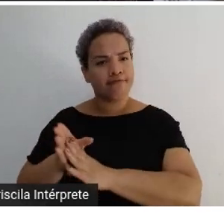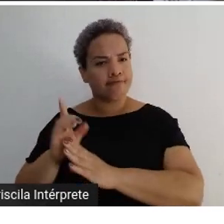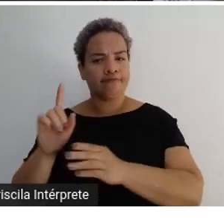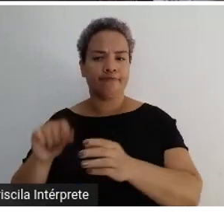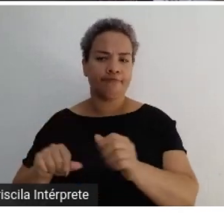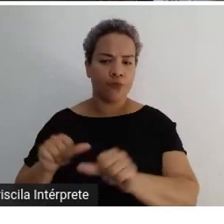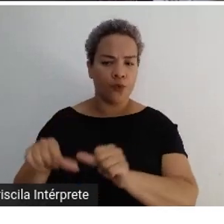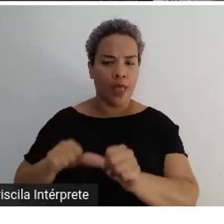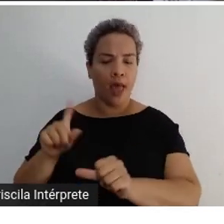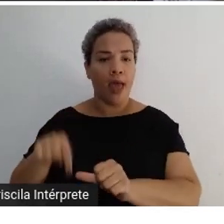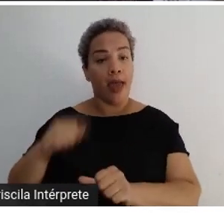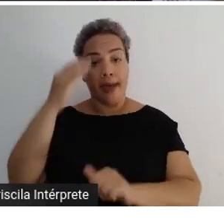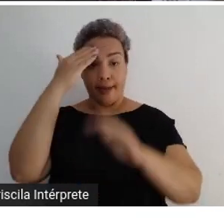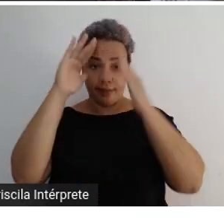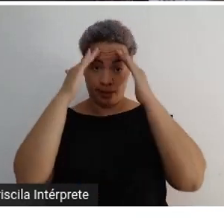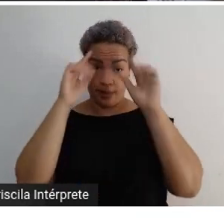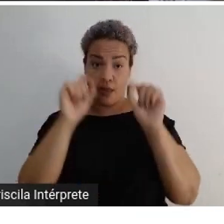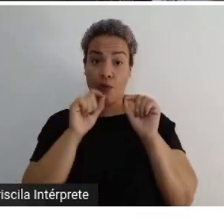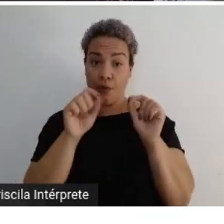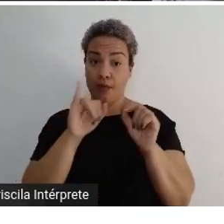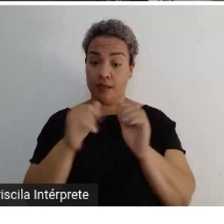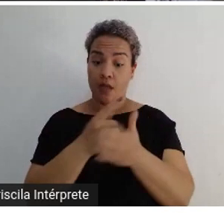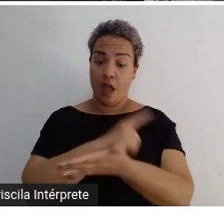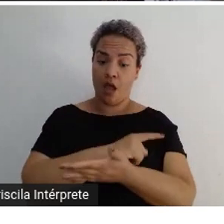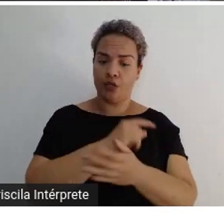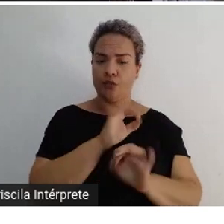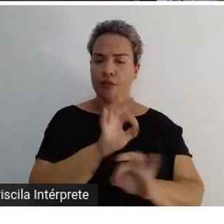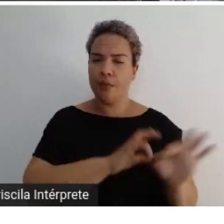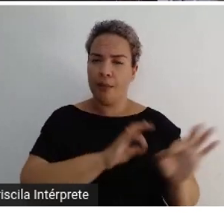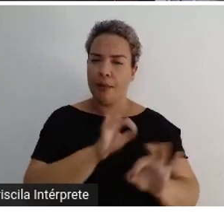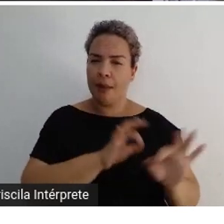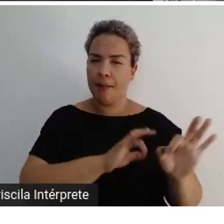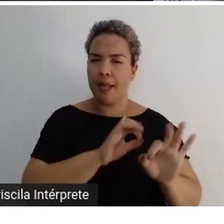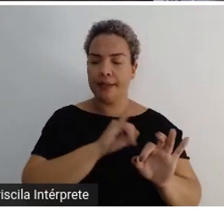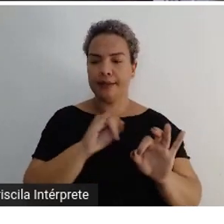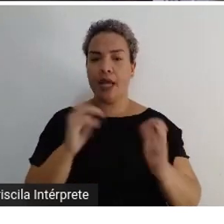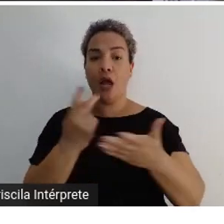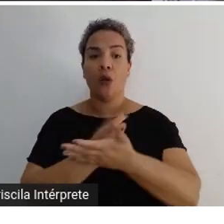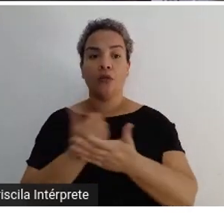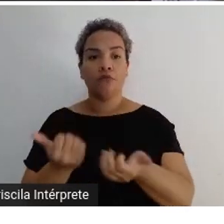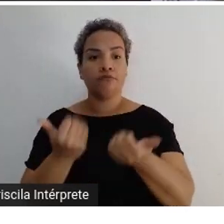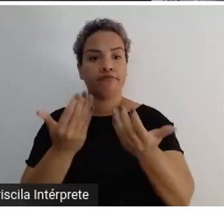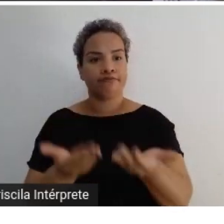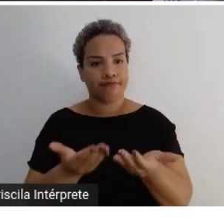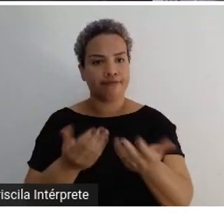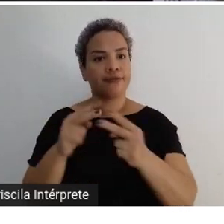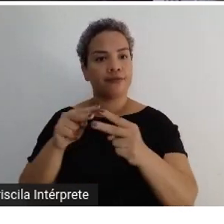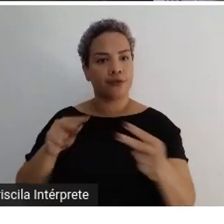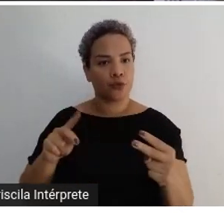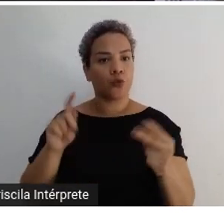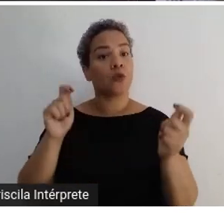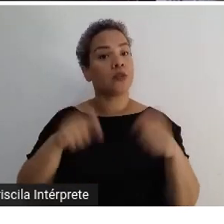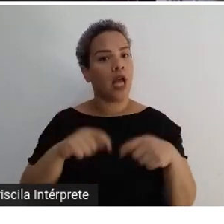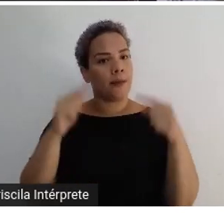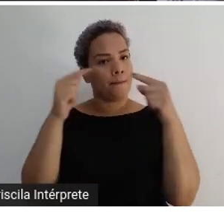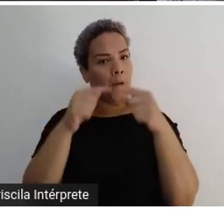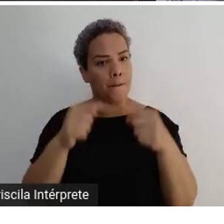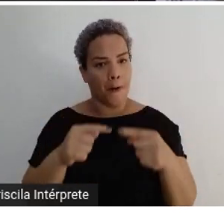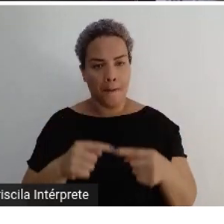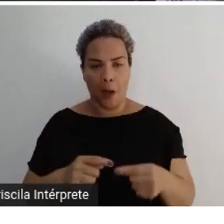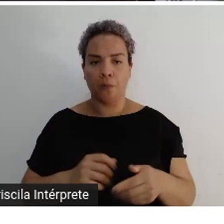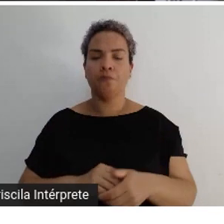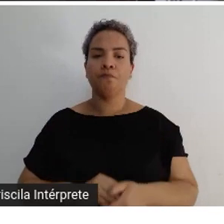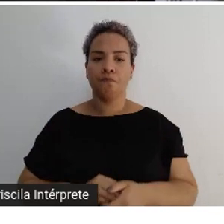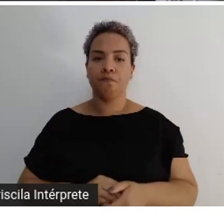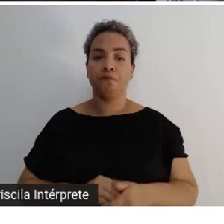entendimento se o que foi planejado, o que foi entregue, né, nesse assistente virtual, ele está atendendo. E aí,